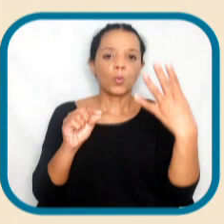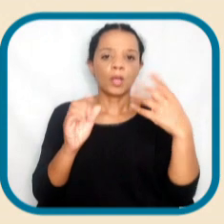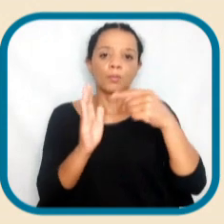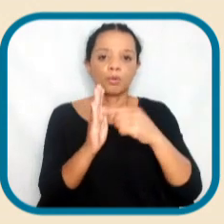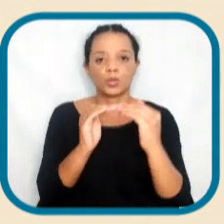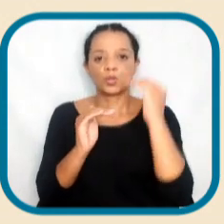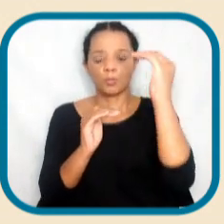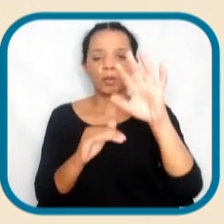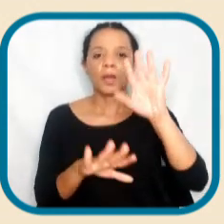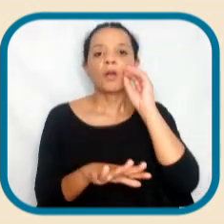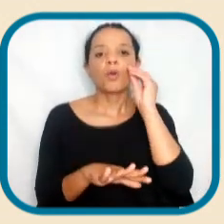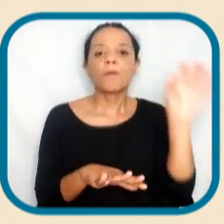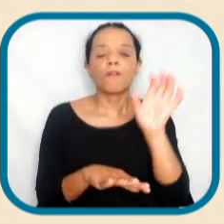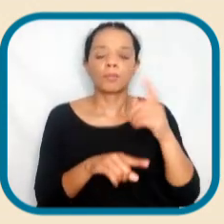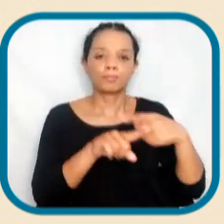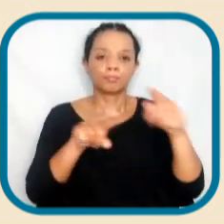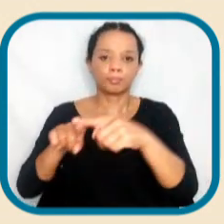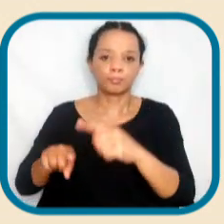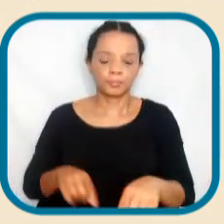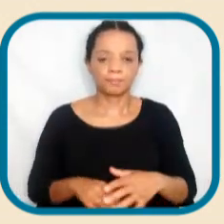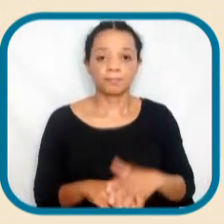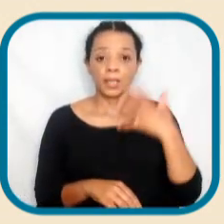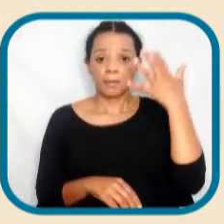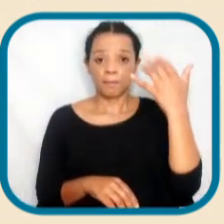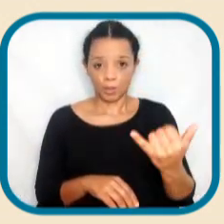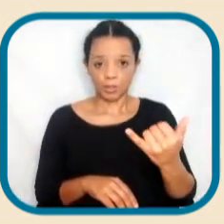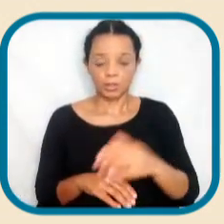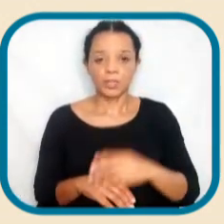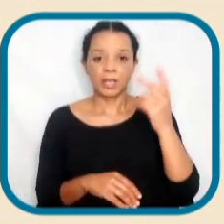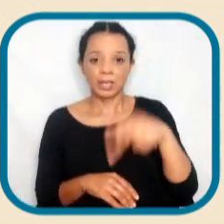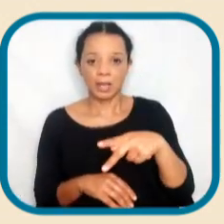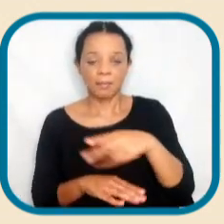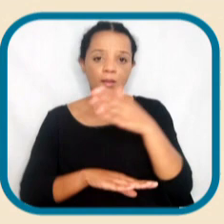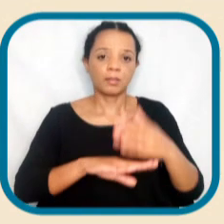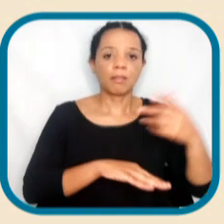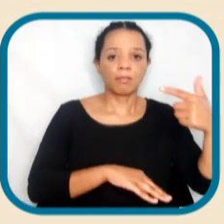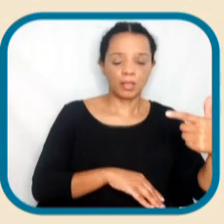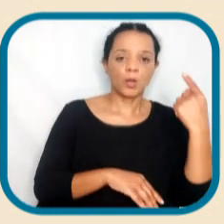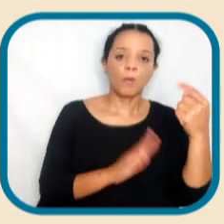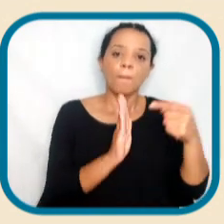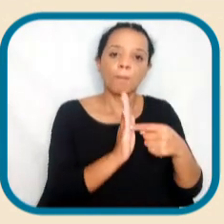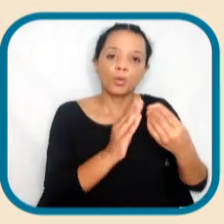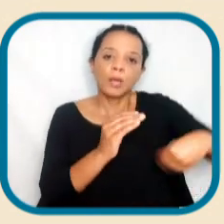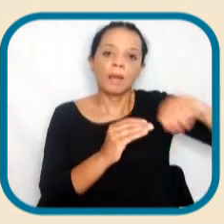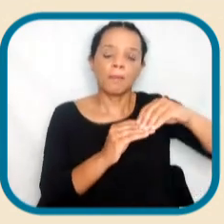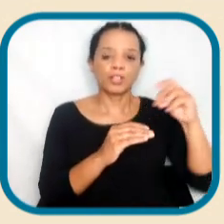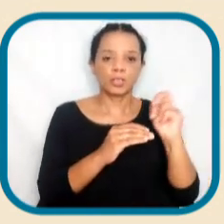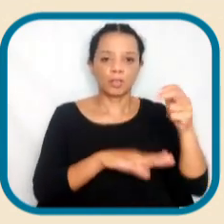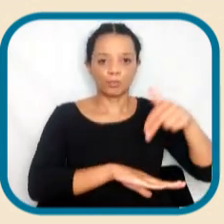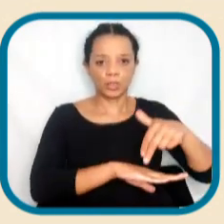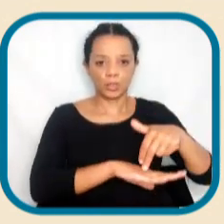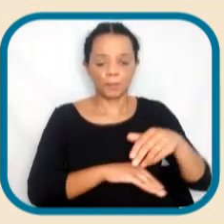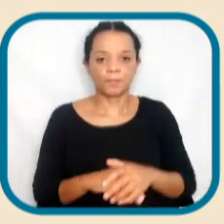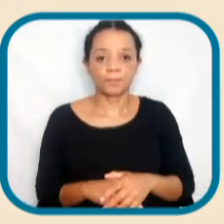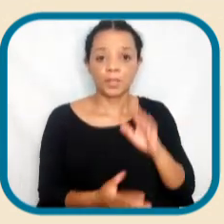pontos superiores, mas de formas diferentes. As próximas letras, K a T, têm um ponto a mais na terceira